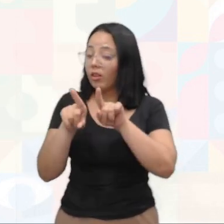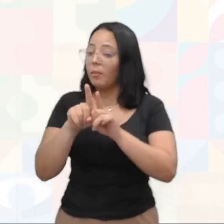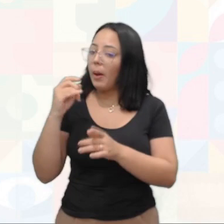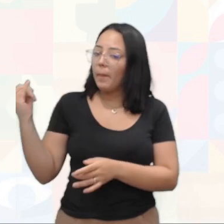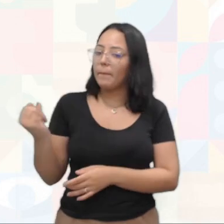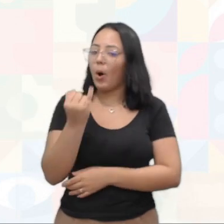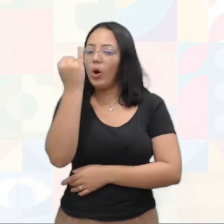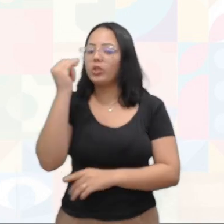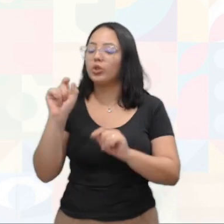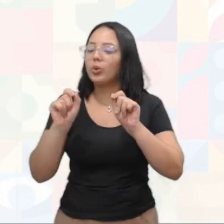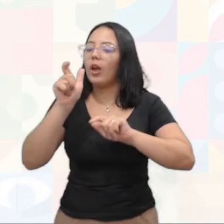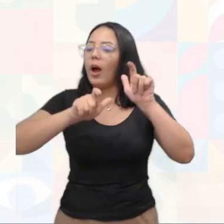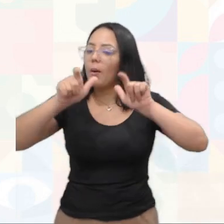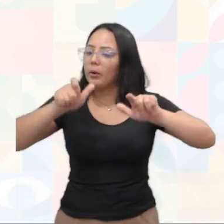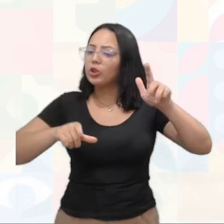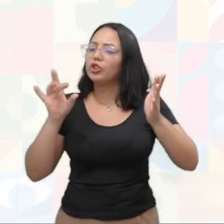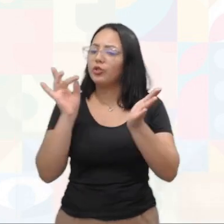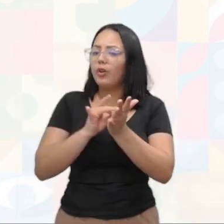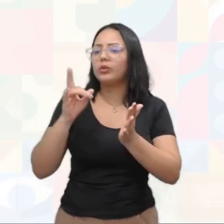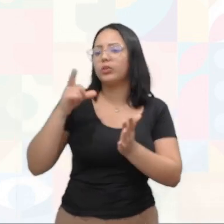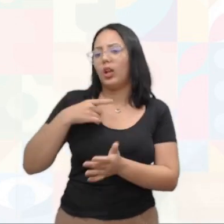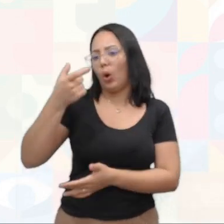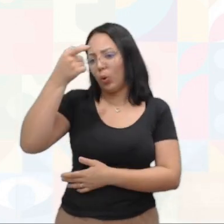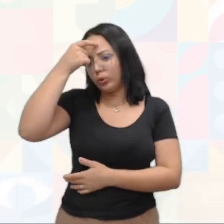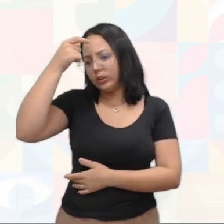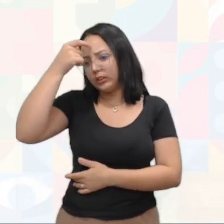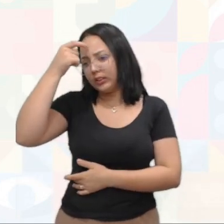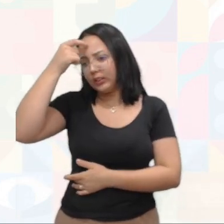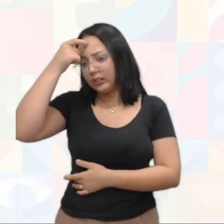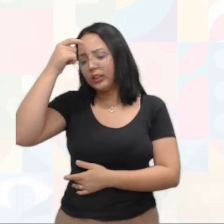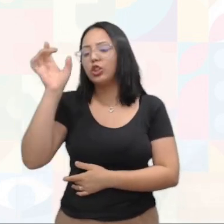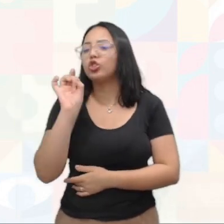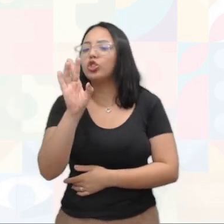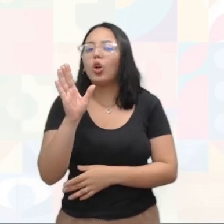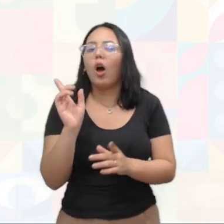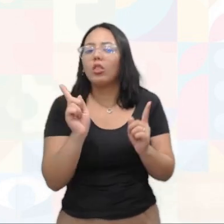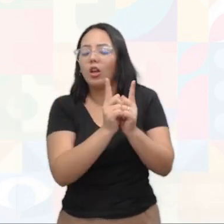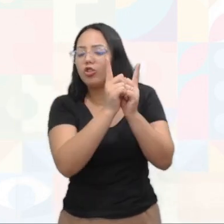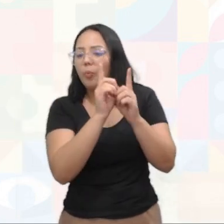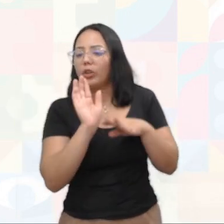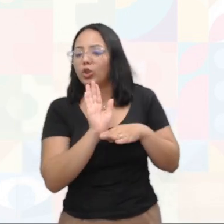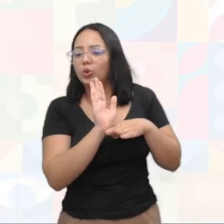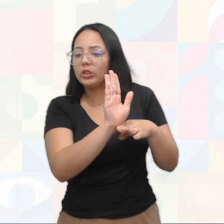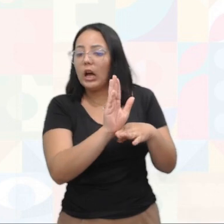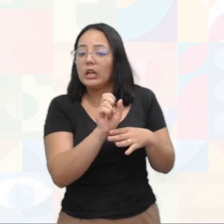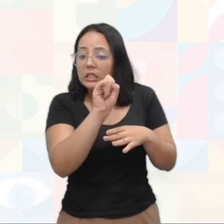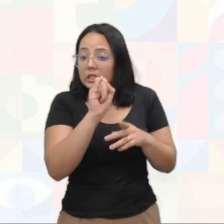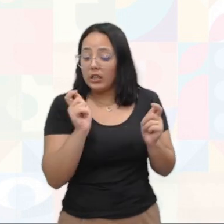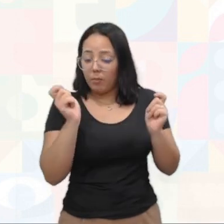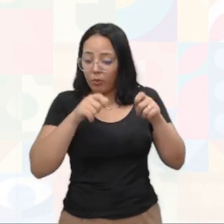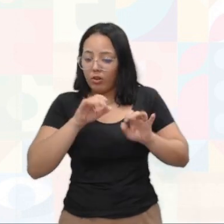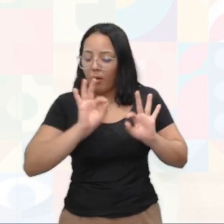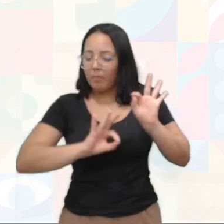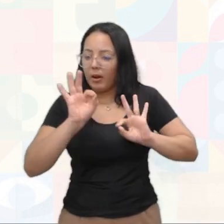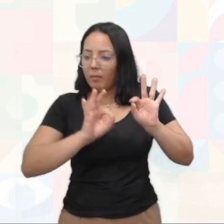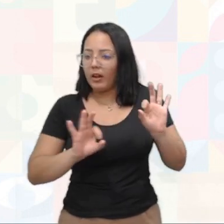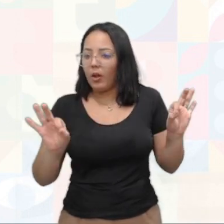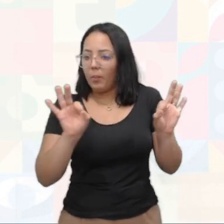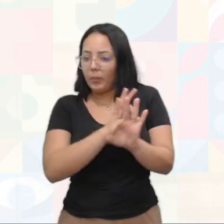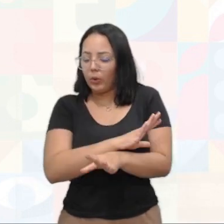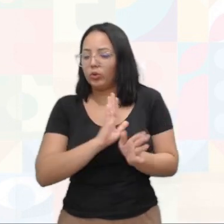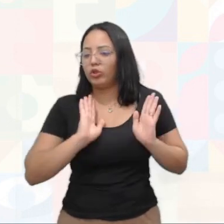que a pessoa tenha de fato consciência de só prestar atendimento se a mesma estiver preparada para